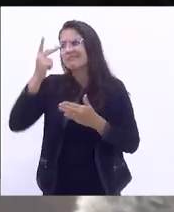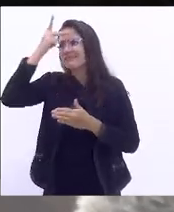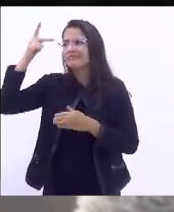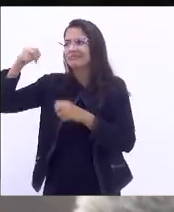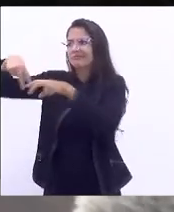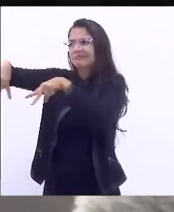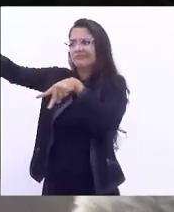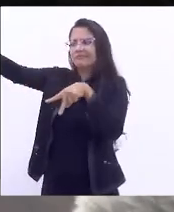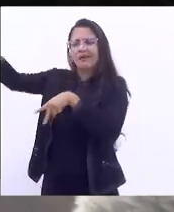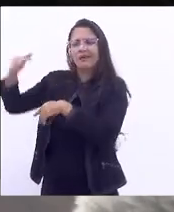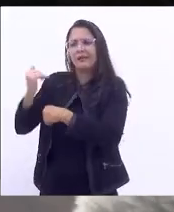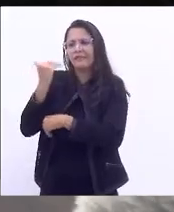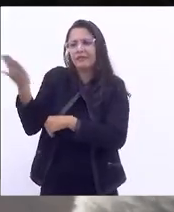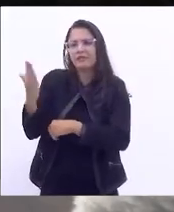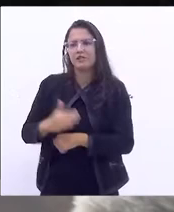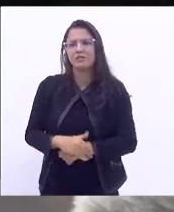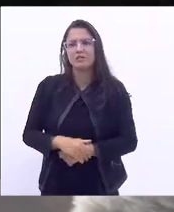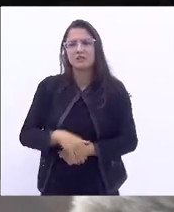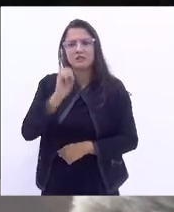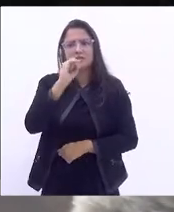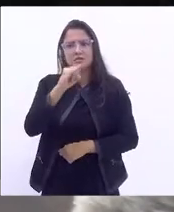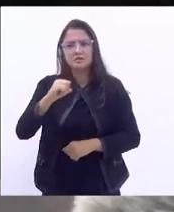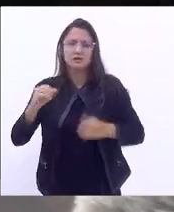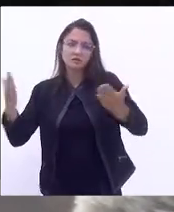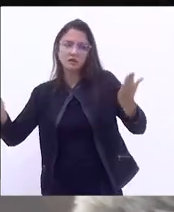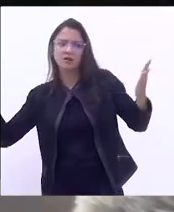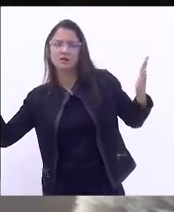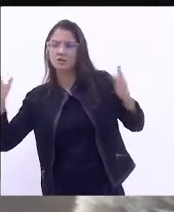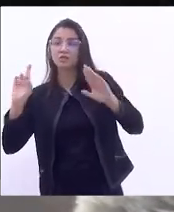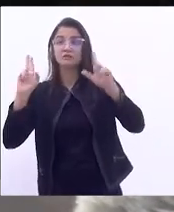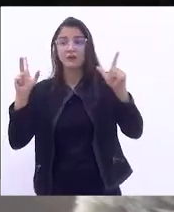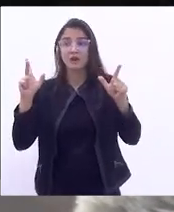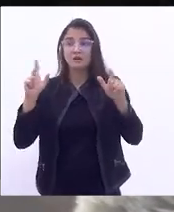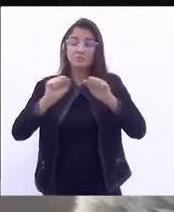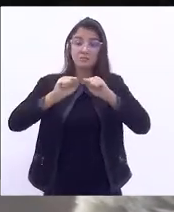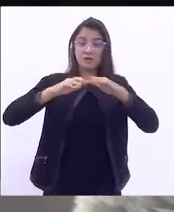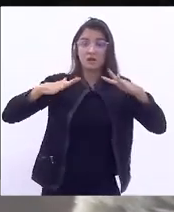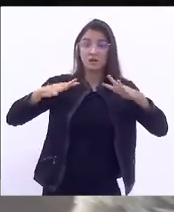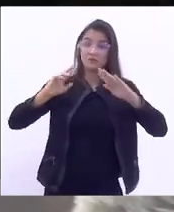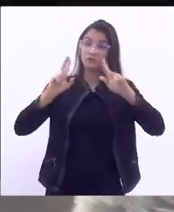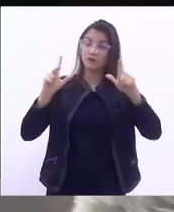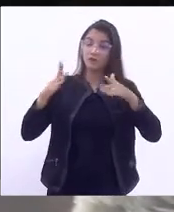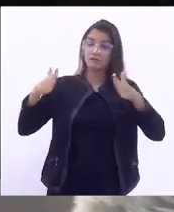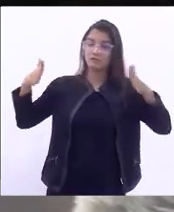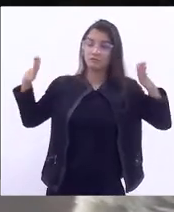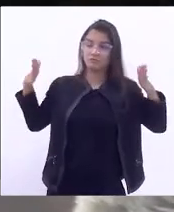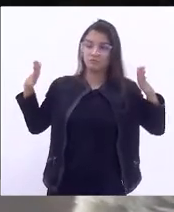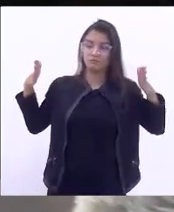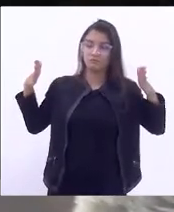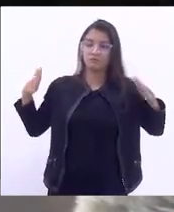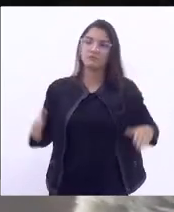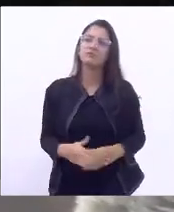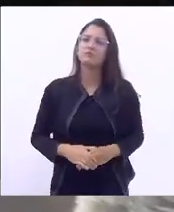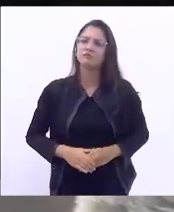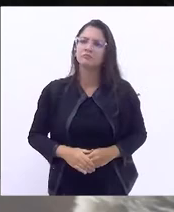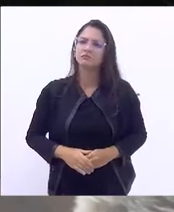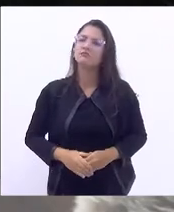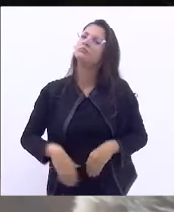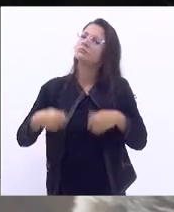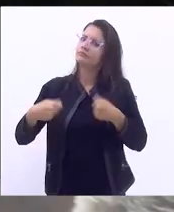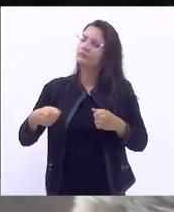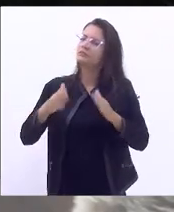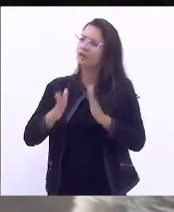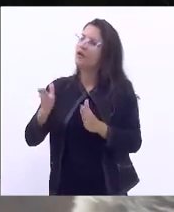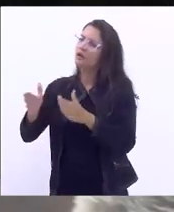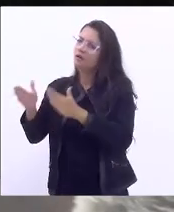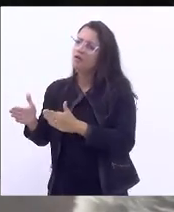Se a gente está nas galerias, a gente não está no plenário. Também essa questão de ordem é para depois, não, futuramente,